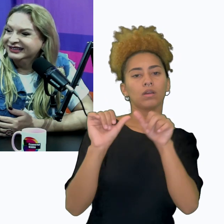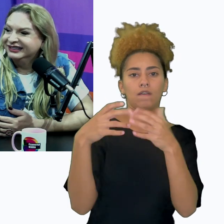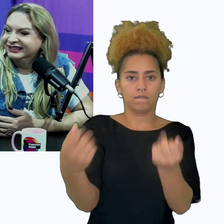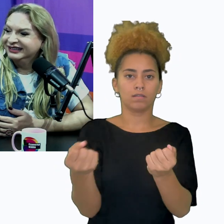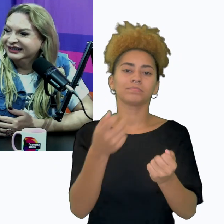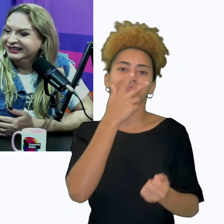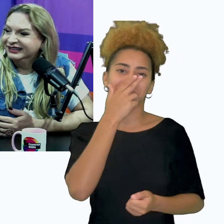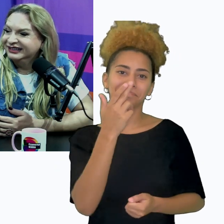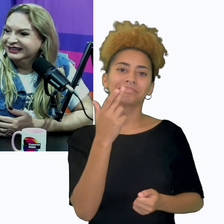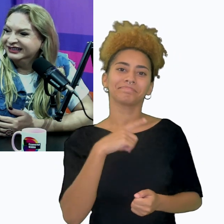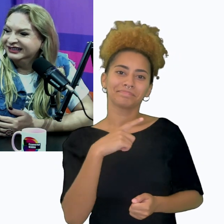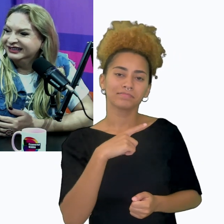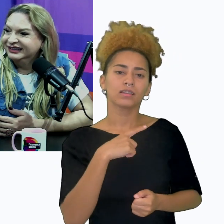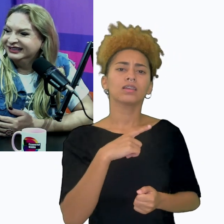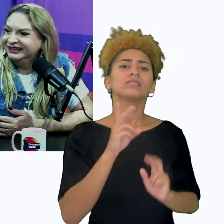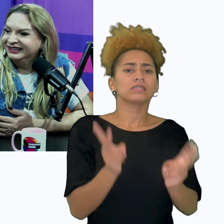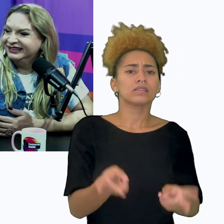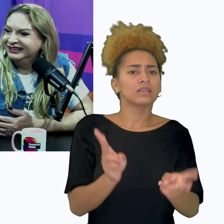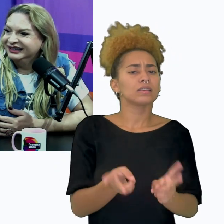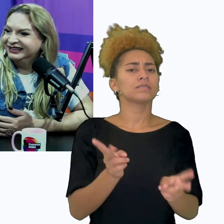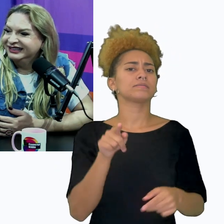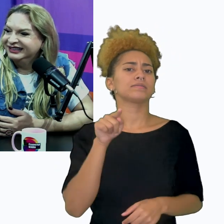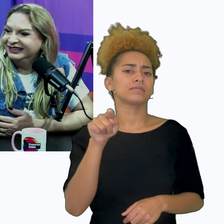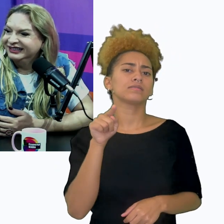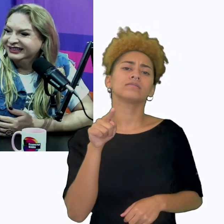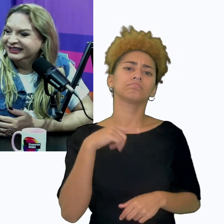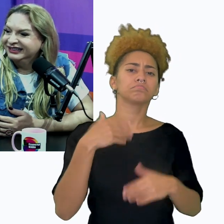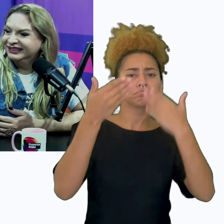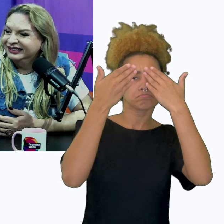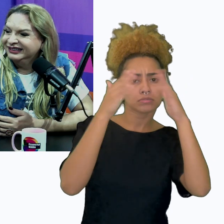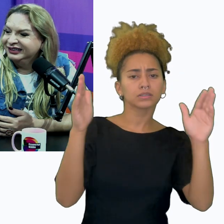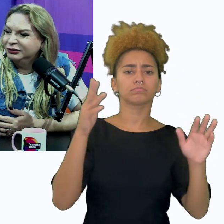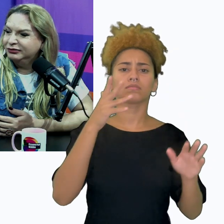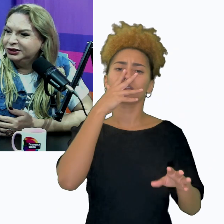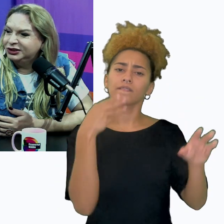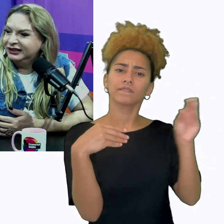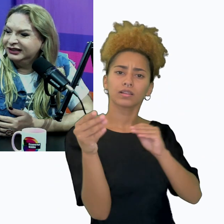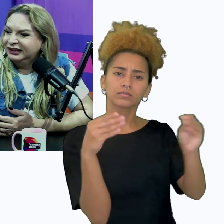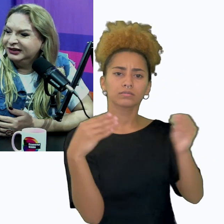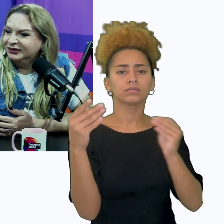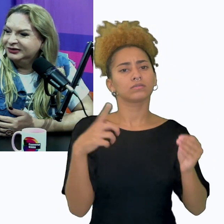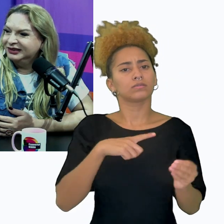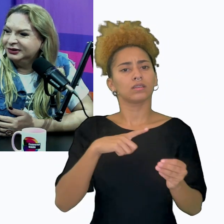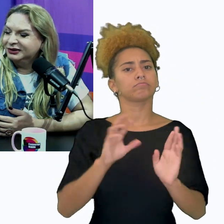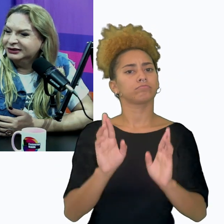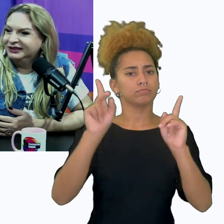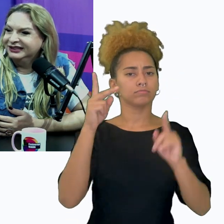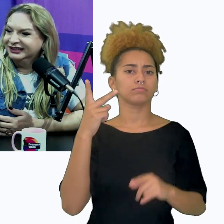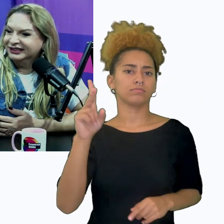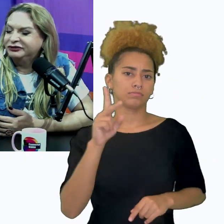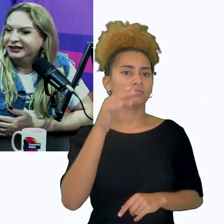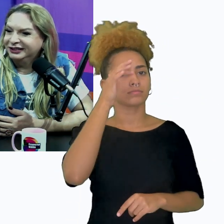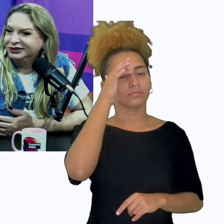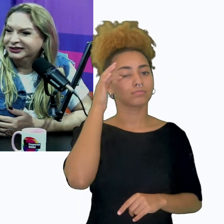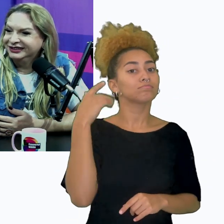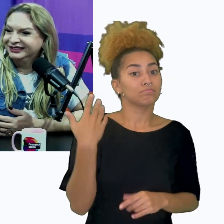Jackson, vamos fazer alguma coisa. Então aí ela sempre teve a gente teve um molejo, né? Era uma coisa mais. Era